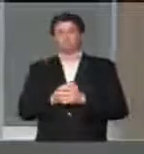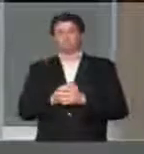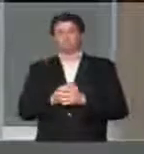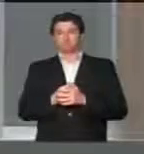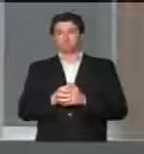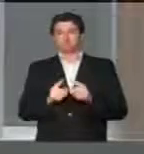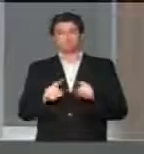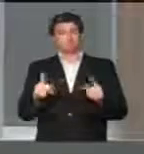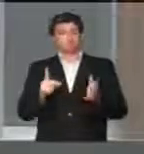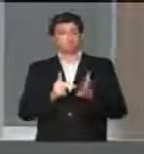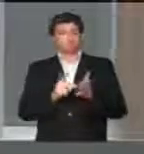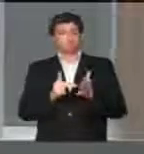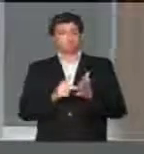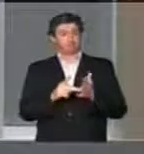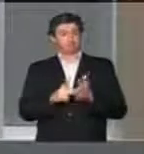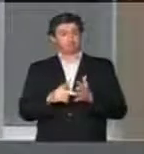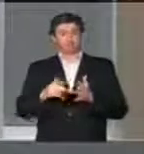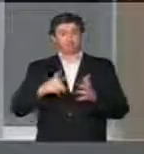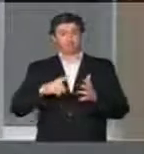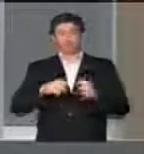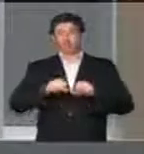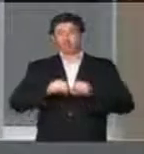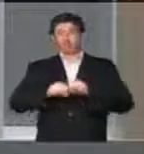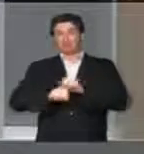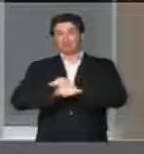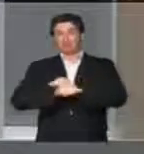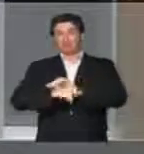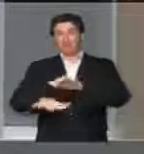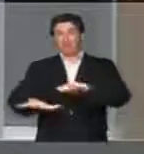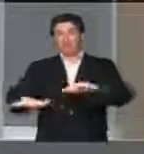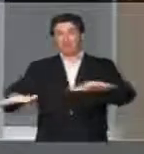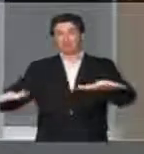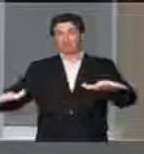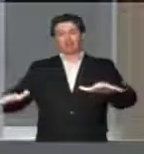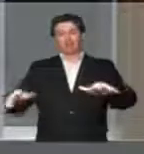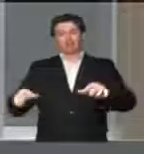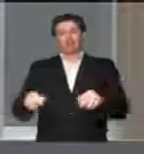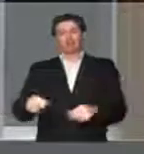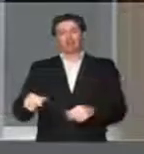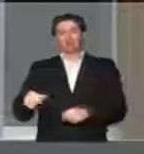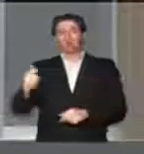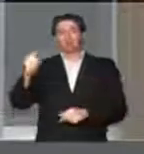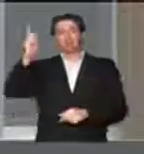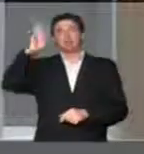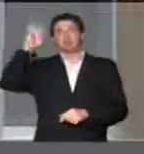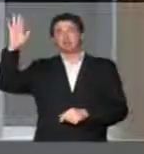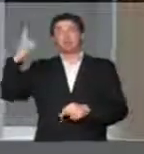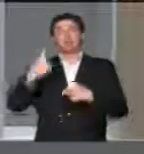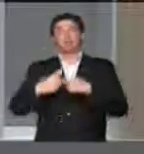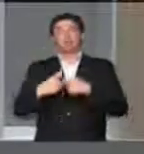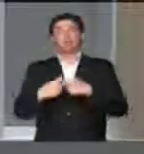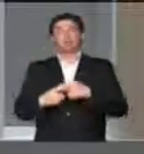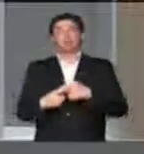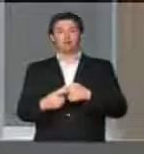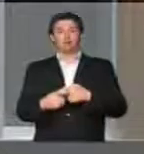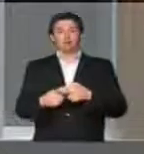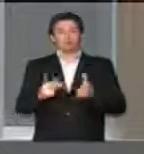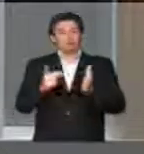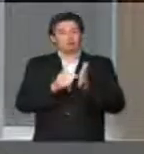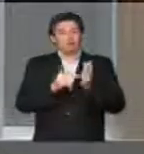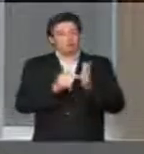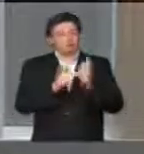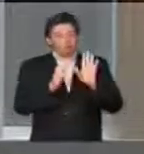na verdade, causou uma destruição inusitada, porque a verdade